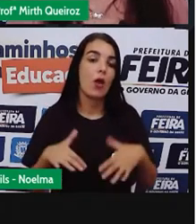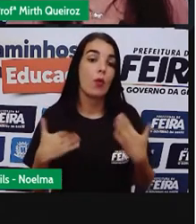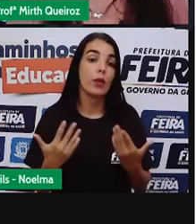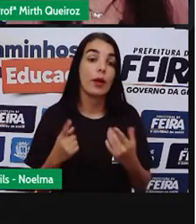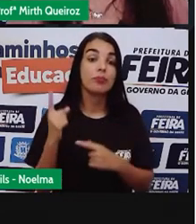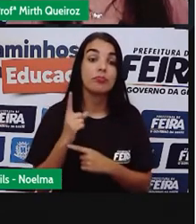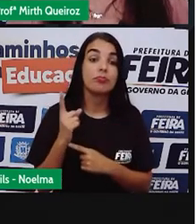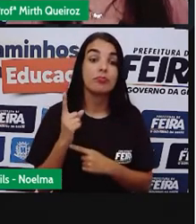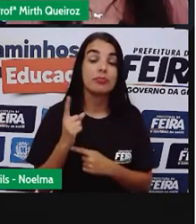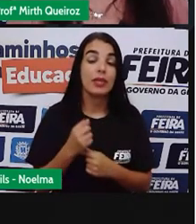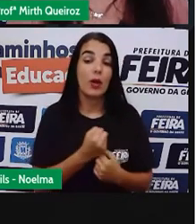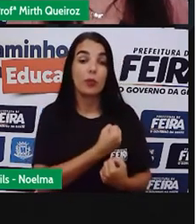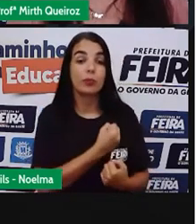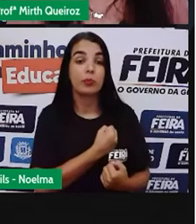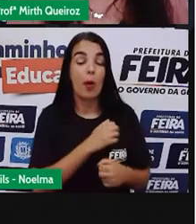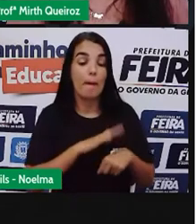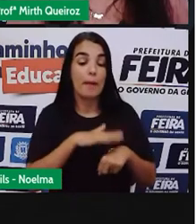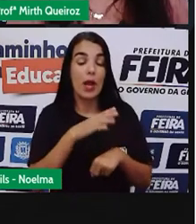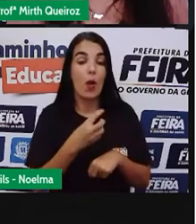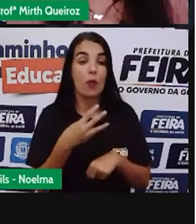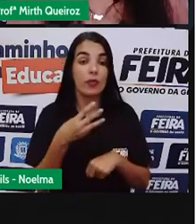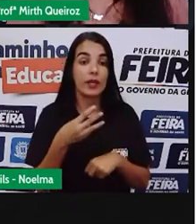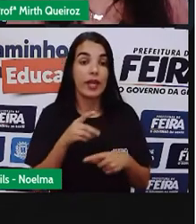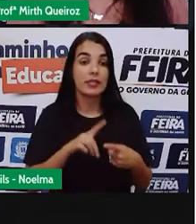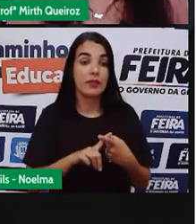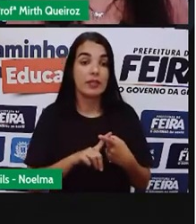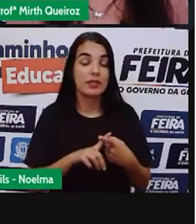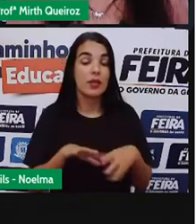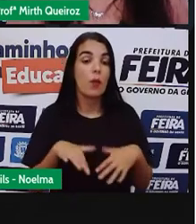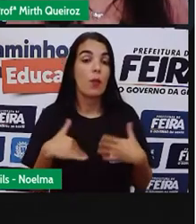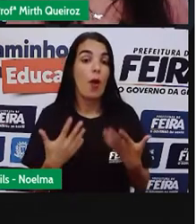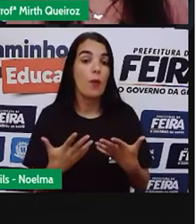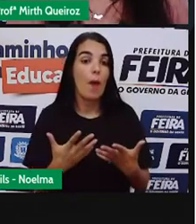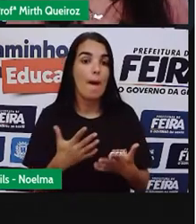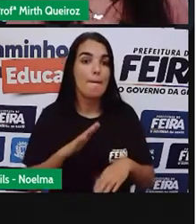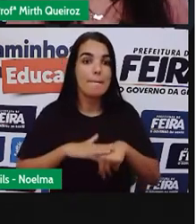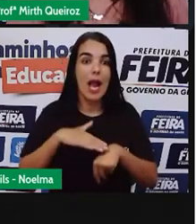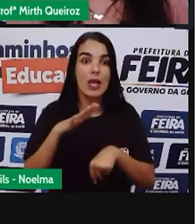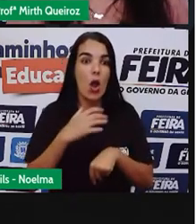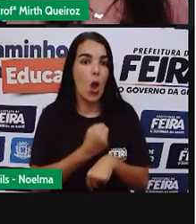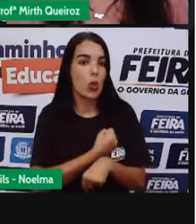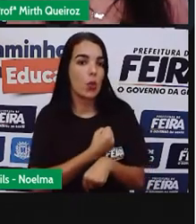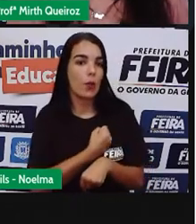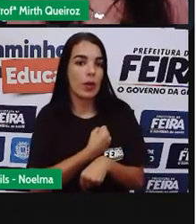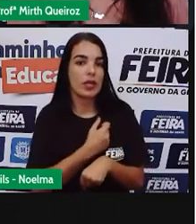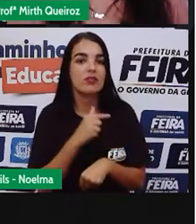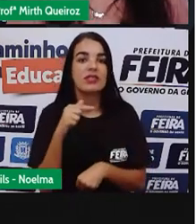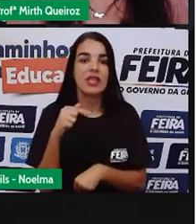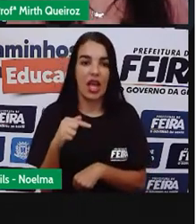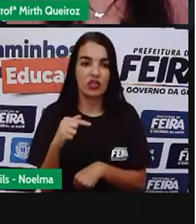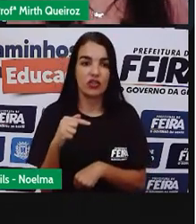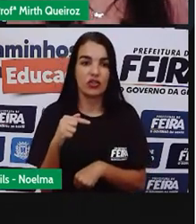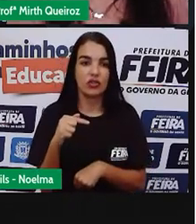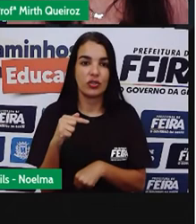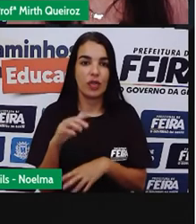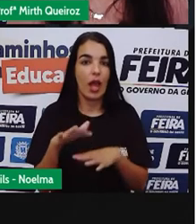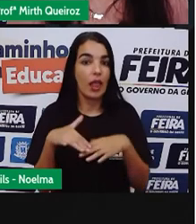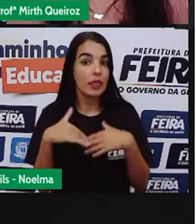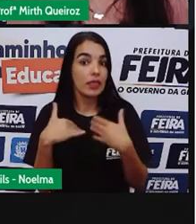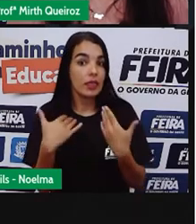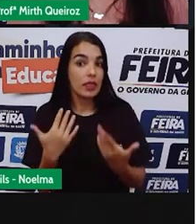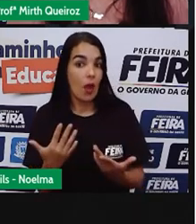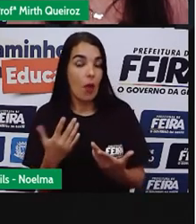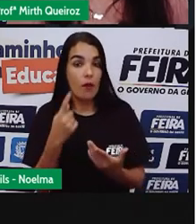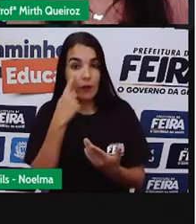Qual o triplo do maior número presente nessa amarelinha? O maior número aí é o numeral 7. Quando a gente fala